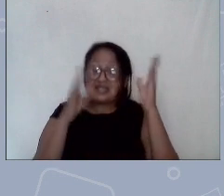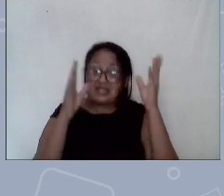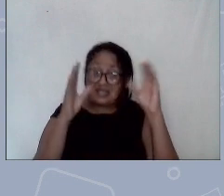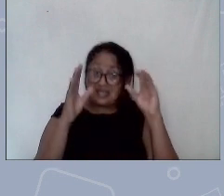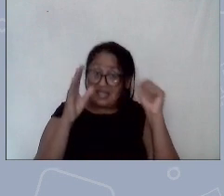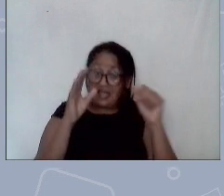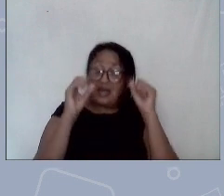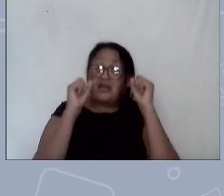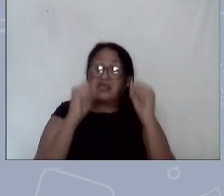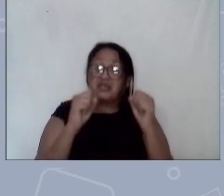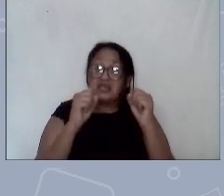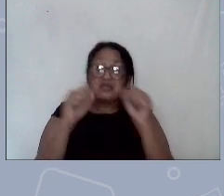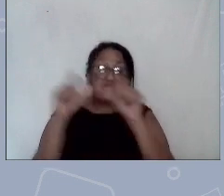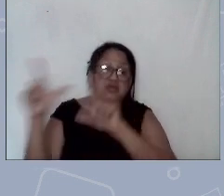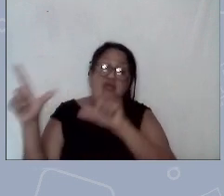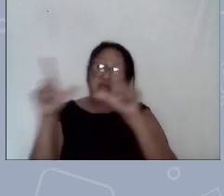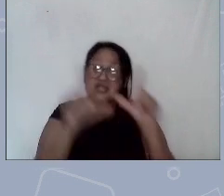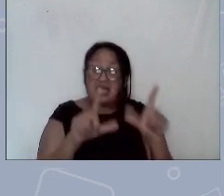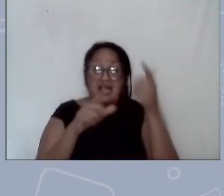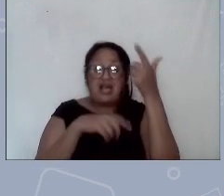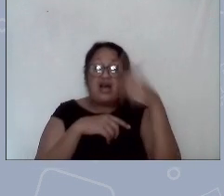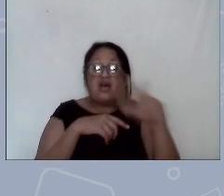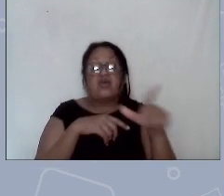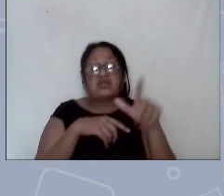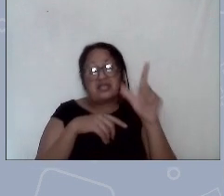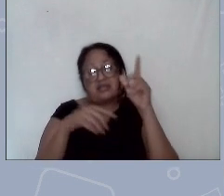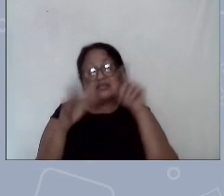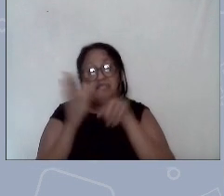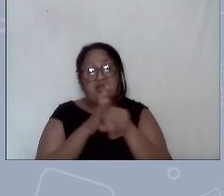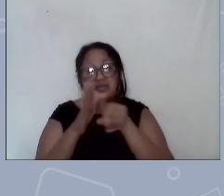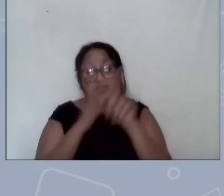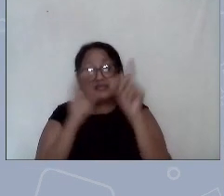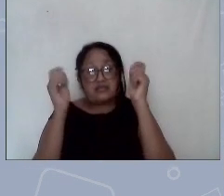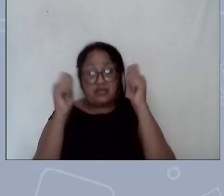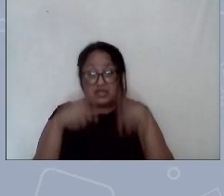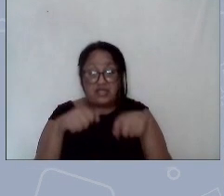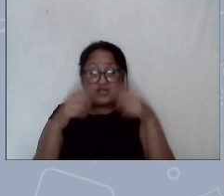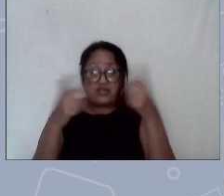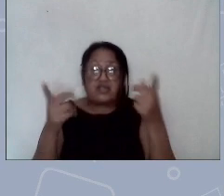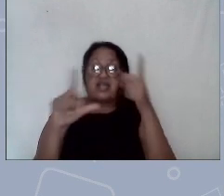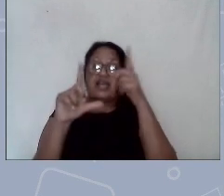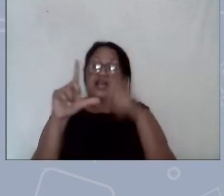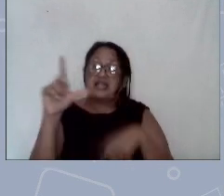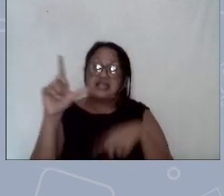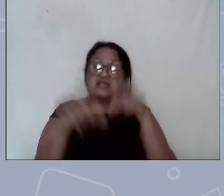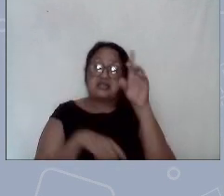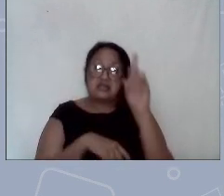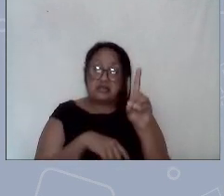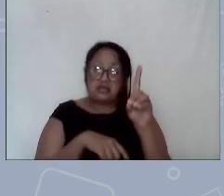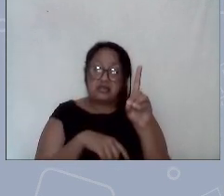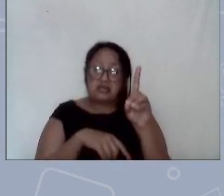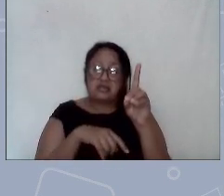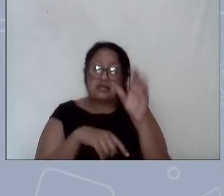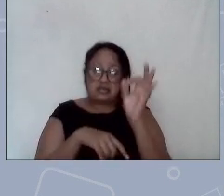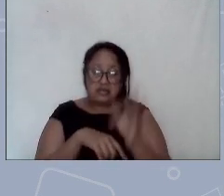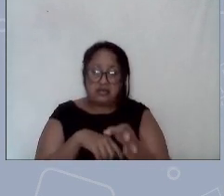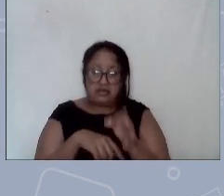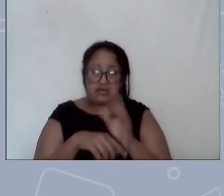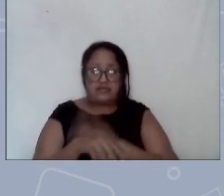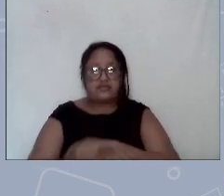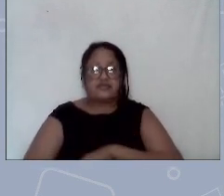podemos passar o slide a única questão possível de ser correta é letra D